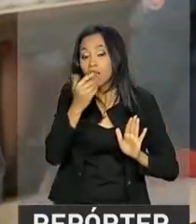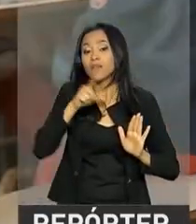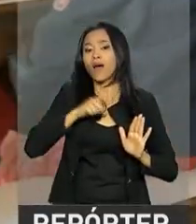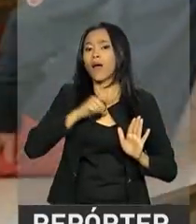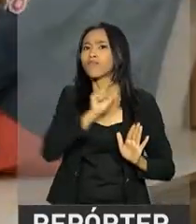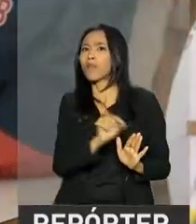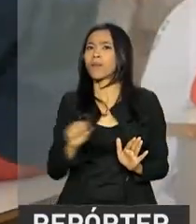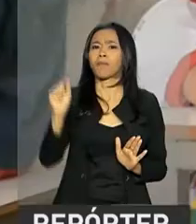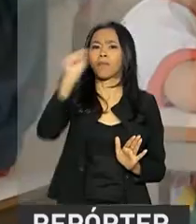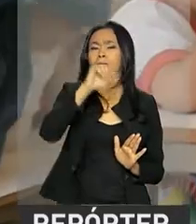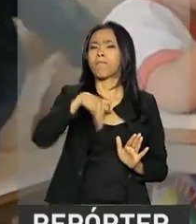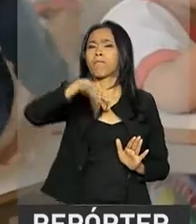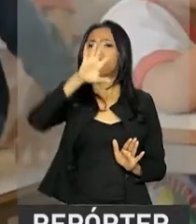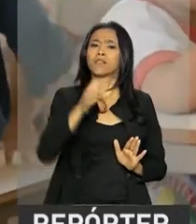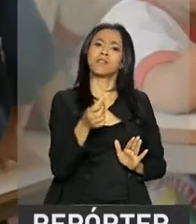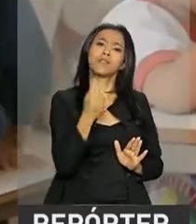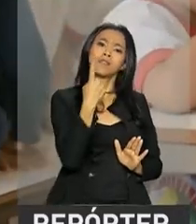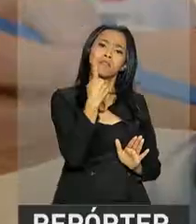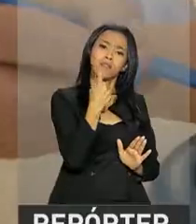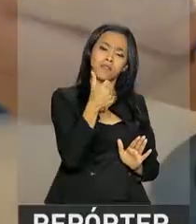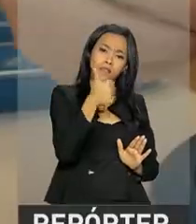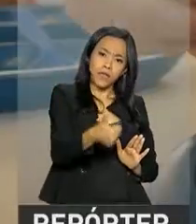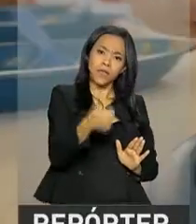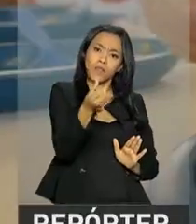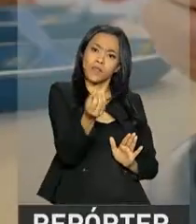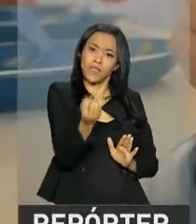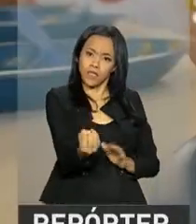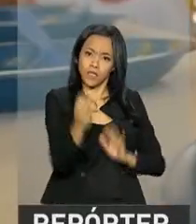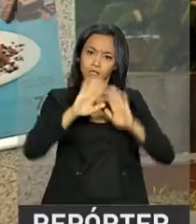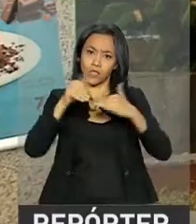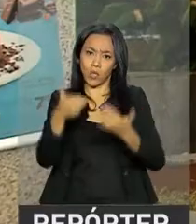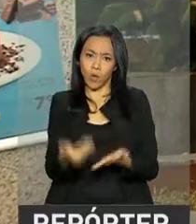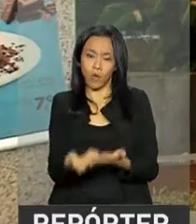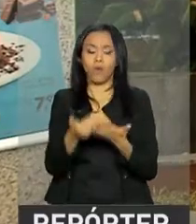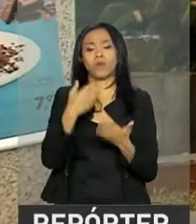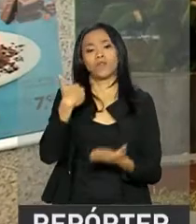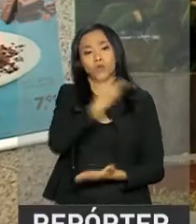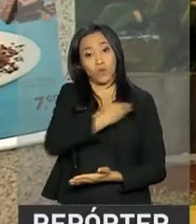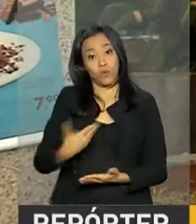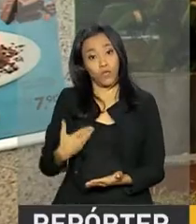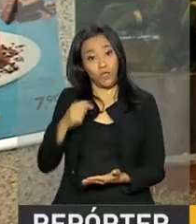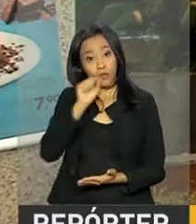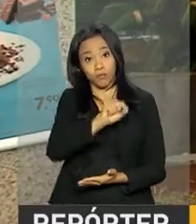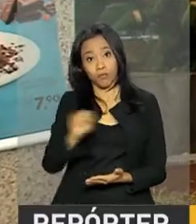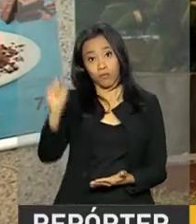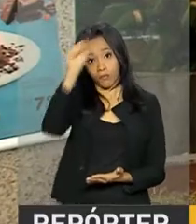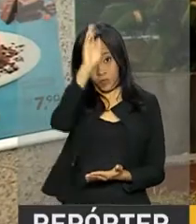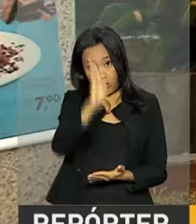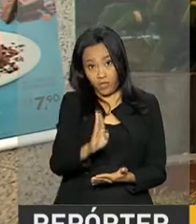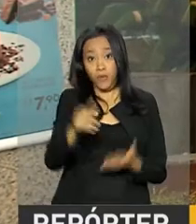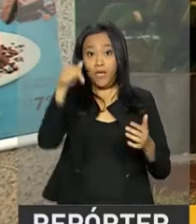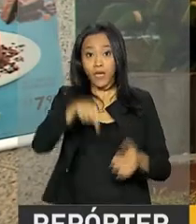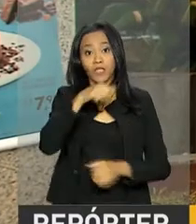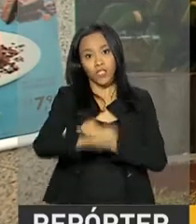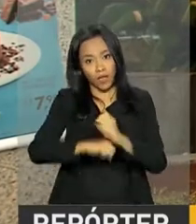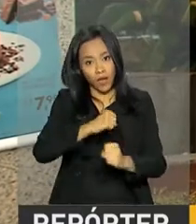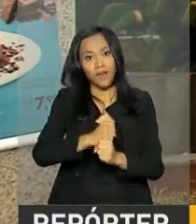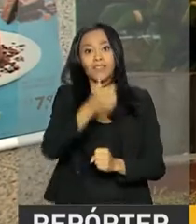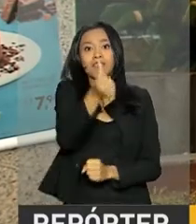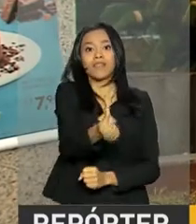160 mil escolas públicas de todo o país neste ano o programa completa 63 anos